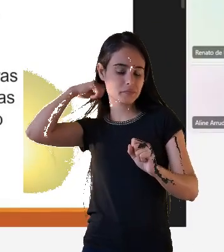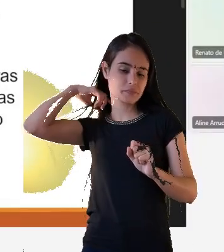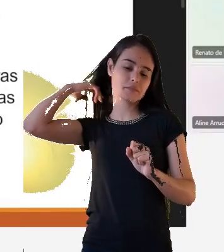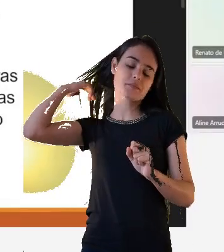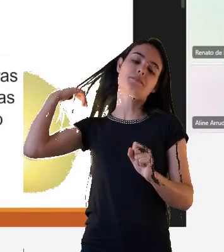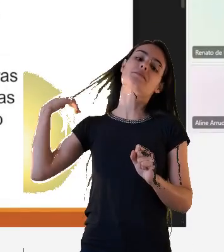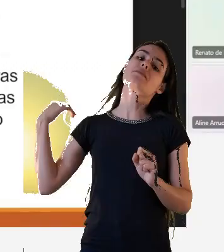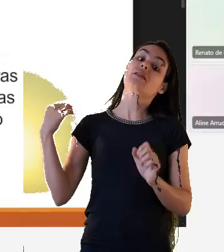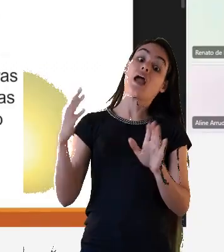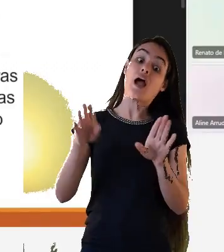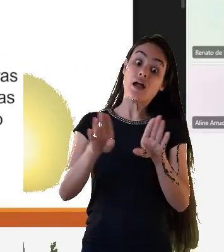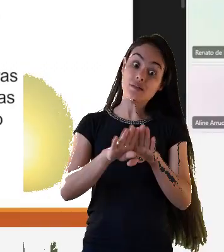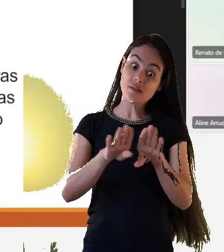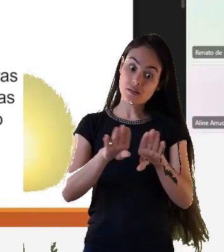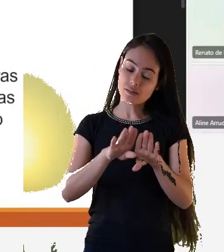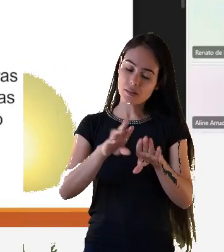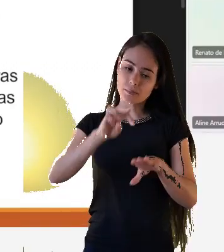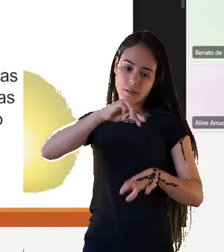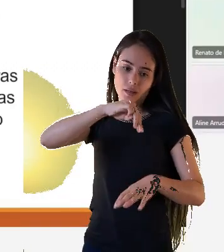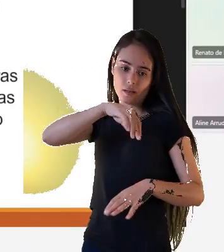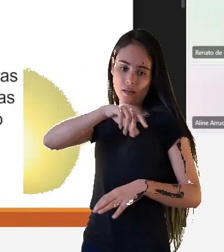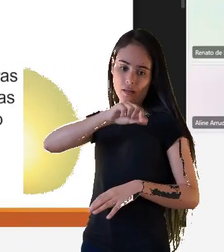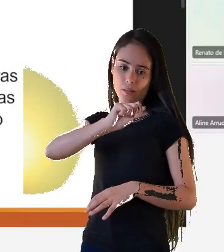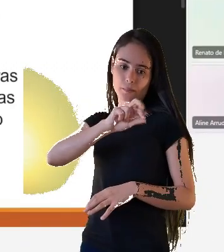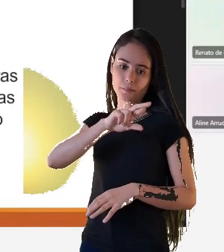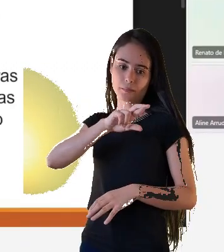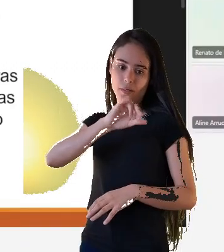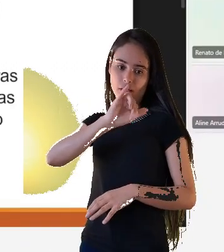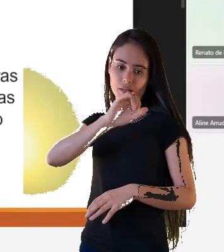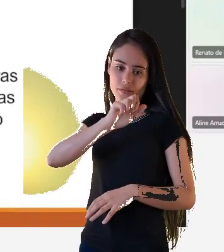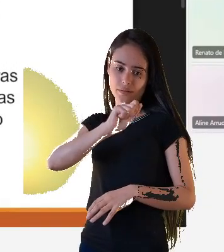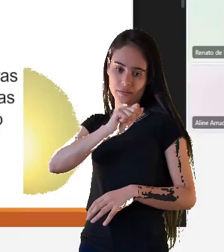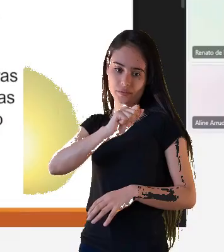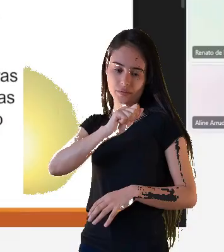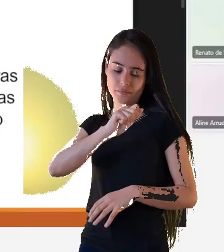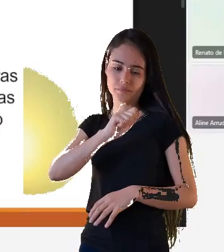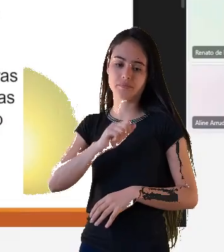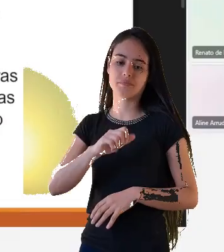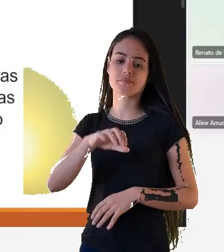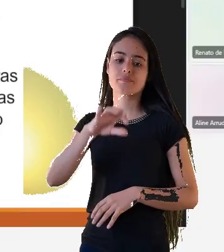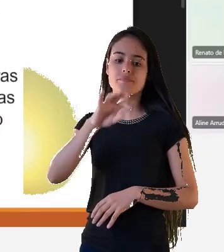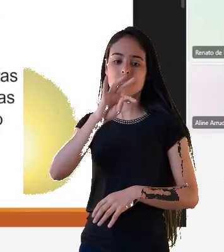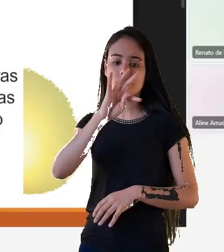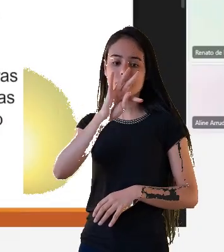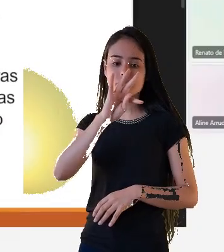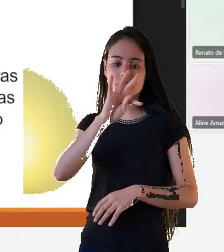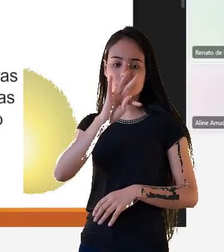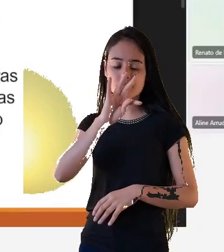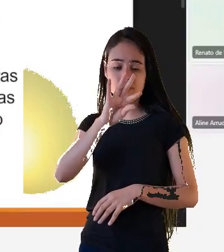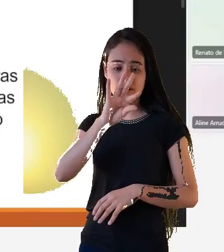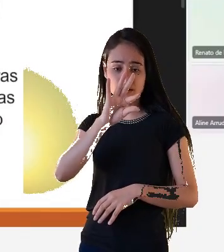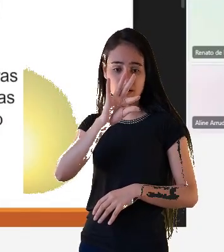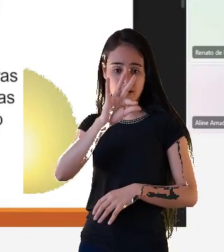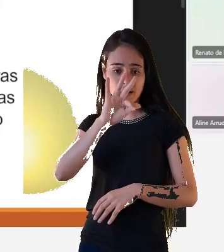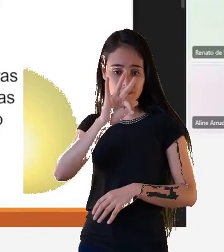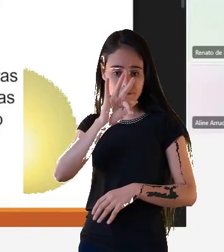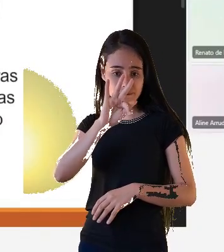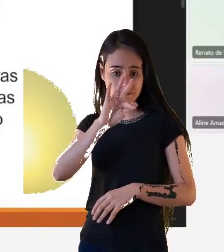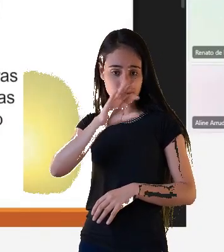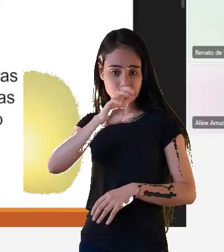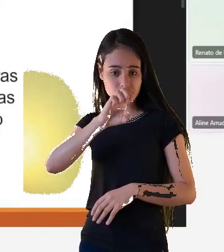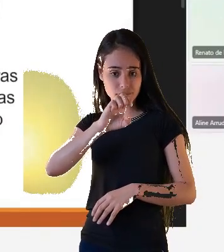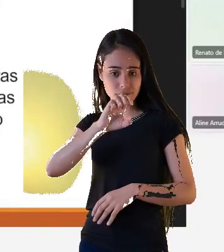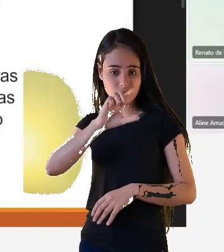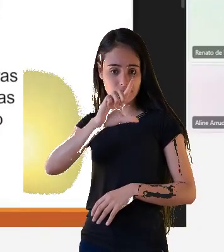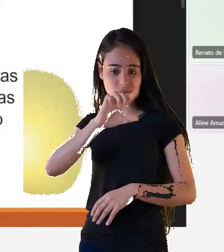que hoje a gente tem nos livros de história e tal, né? Mas tiveram várias. A Maria Filipa de